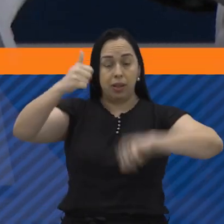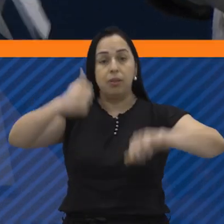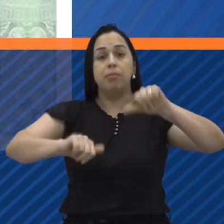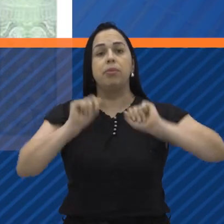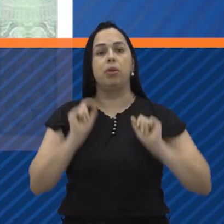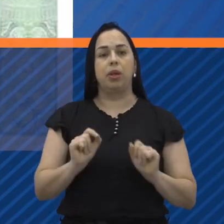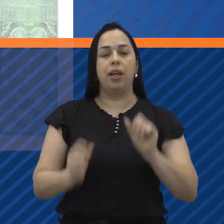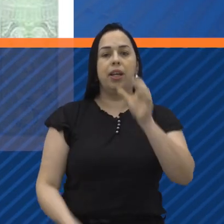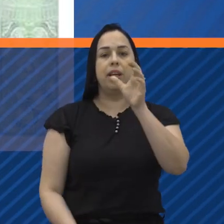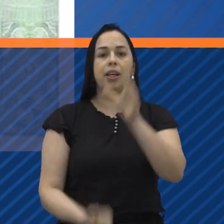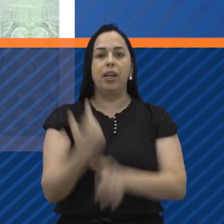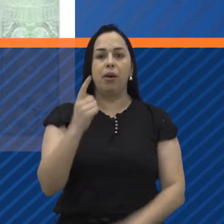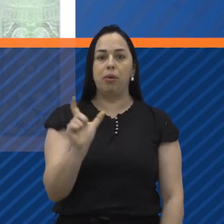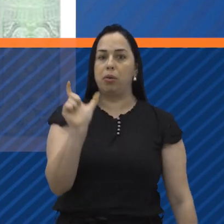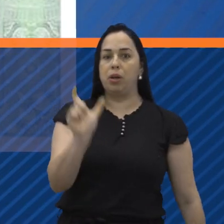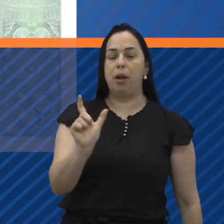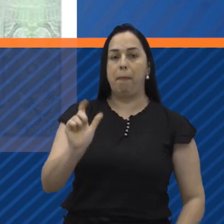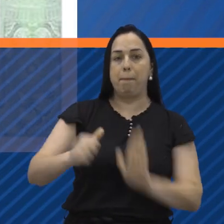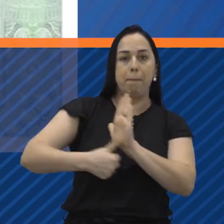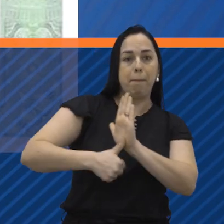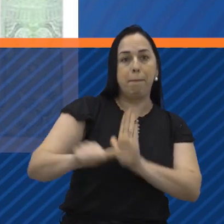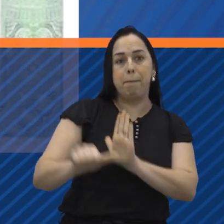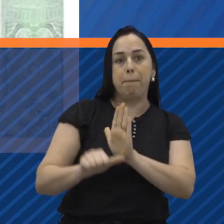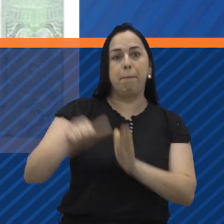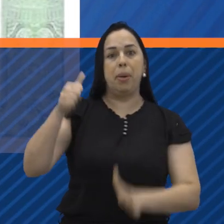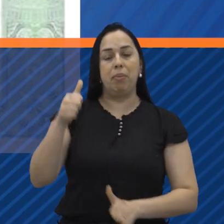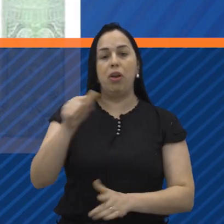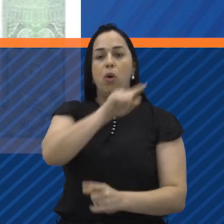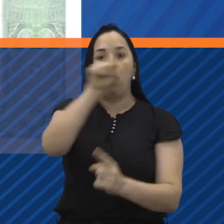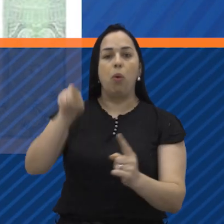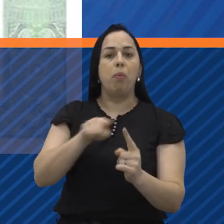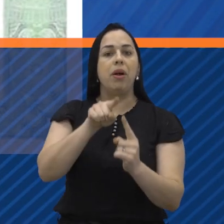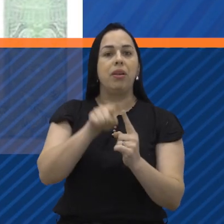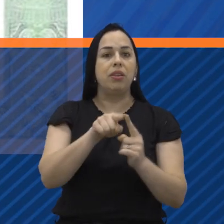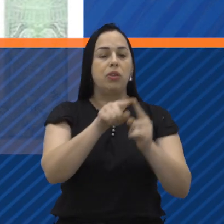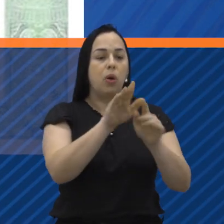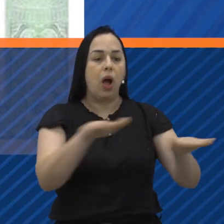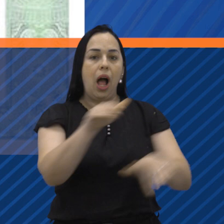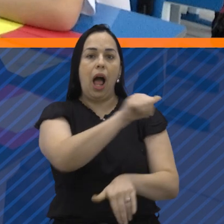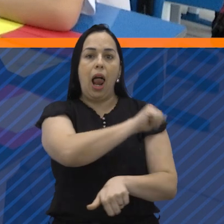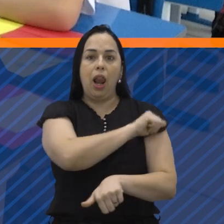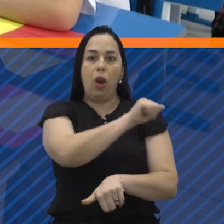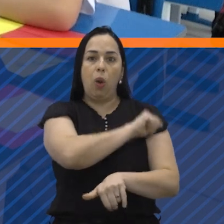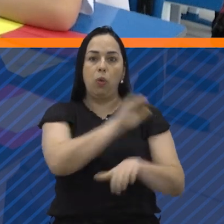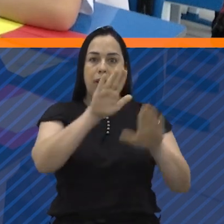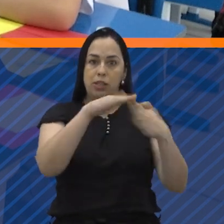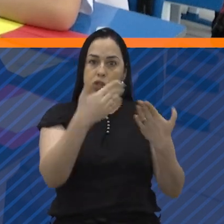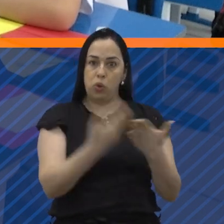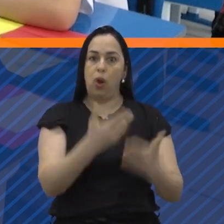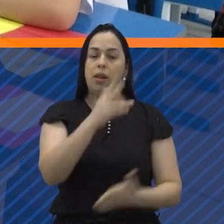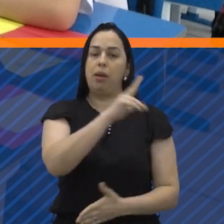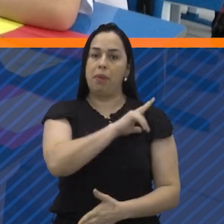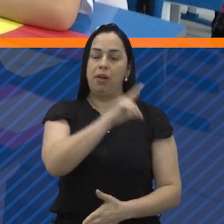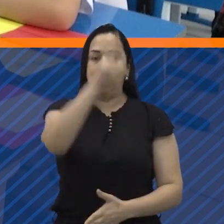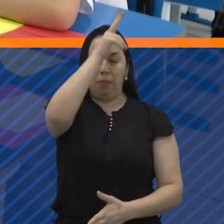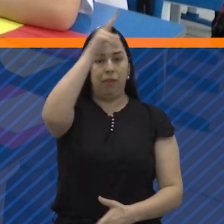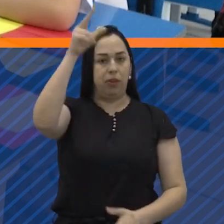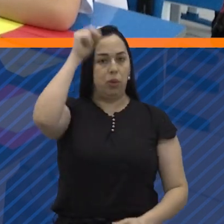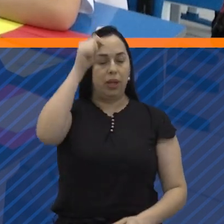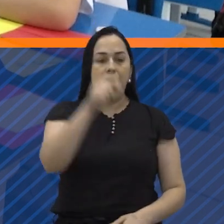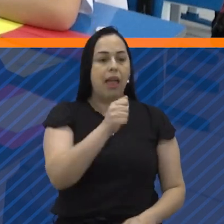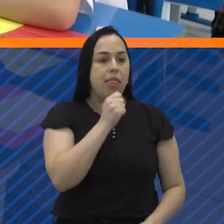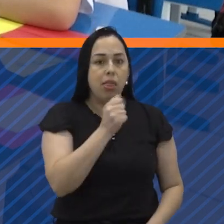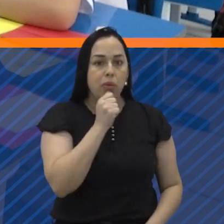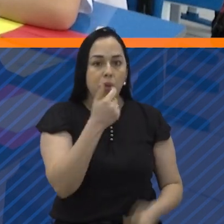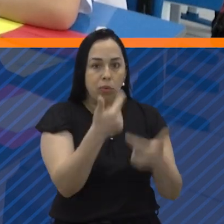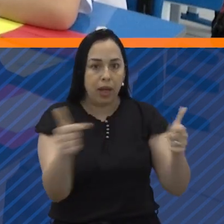que cria em São José a campanha Meu Primeiro RG. O objetivo é identificar alunos em escolas municipais que ainda